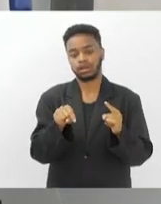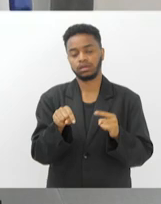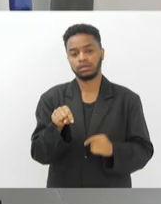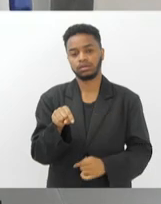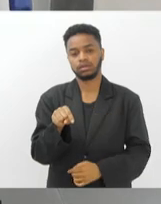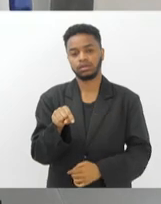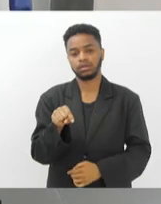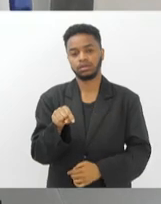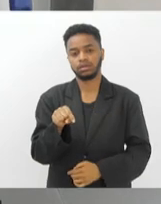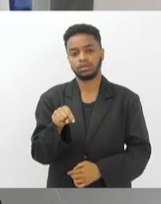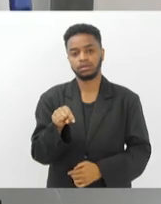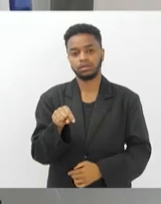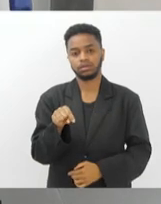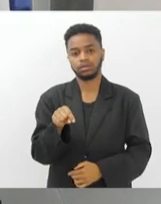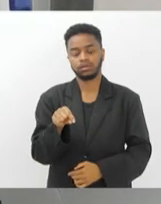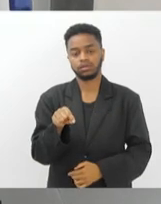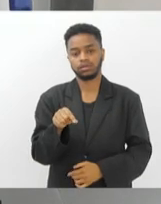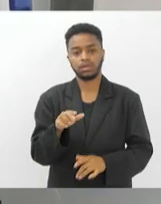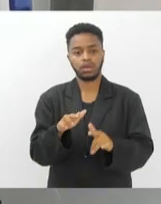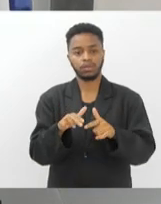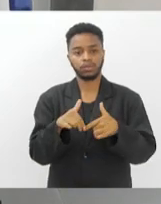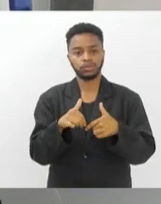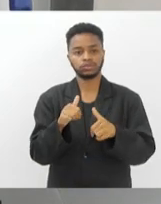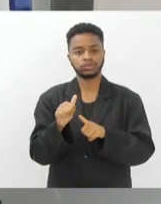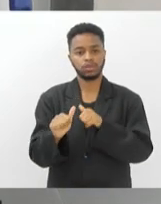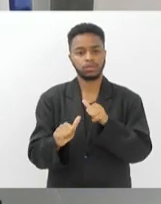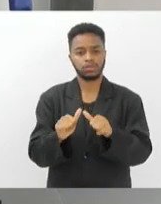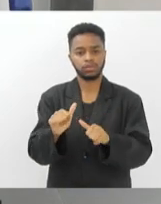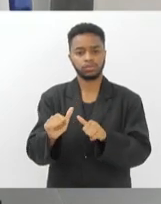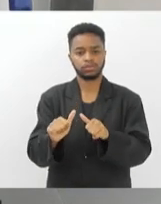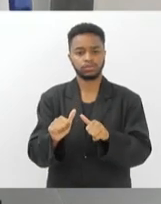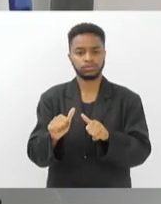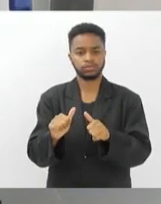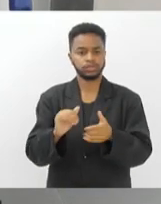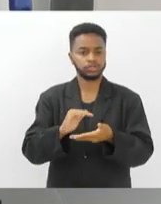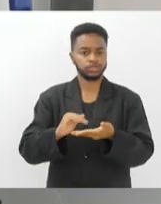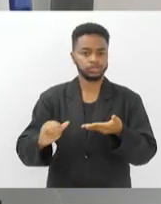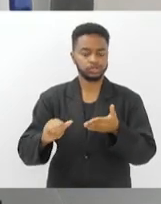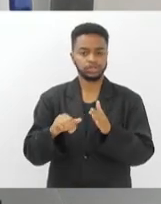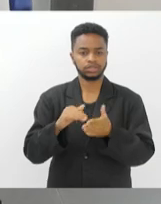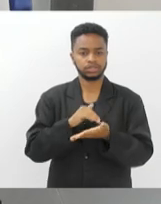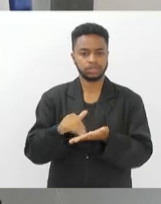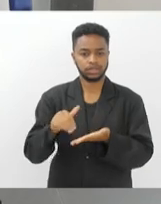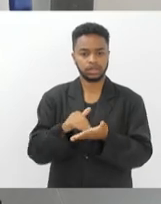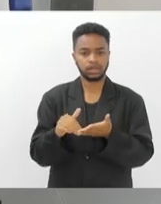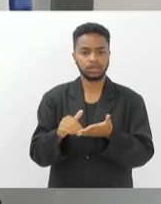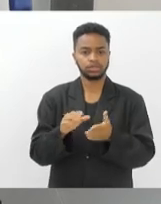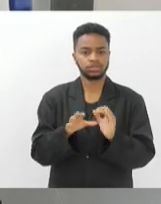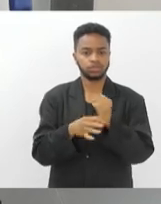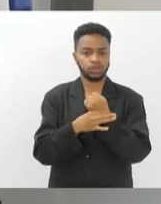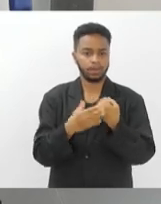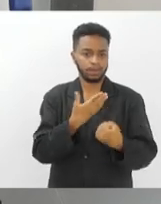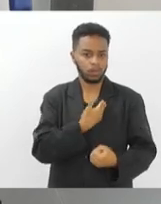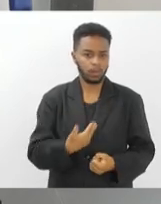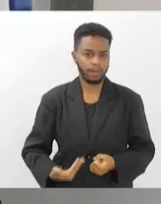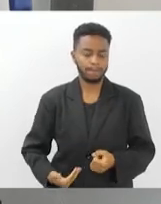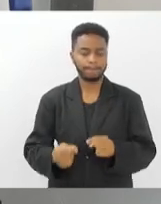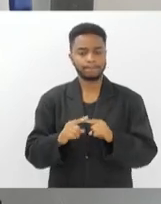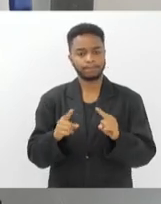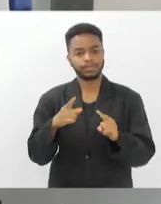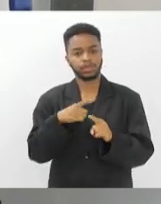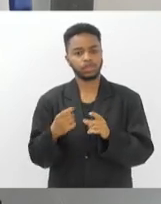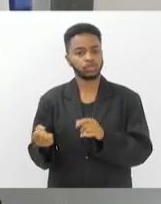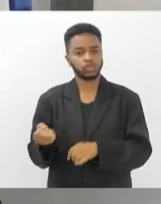especial... Foi por ocasião daquela mudança que extingue a Secretaria de Segurança Pública, cria as Secretarias das Polícias, e naquele momento se